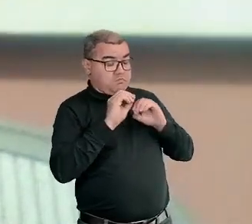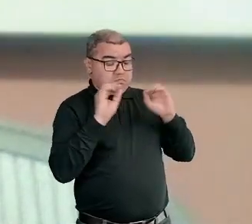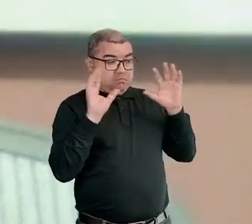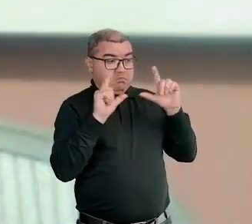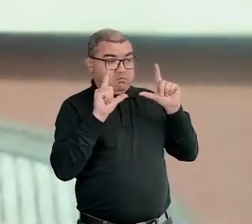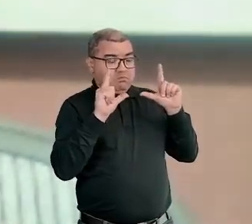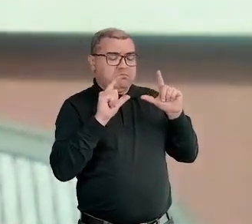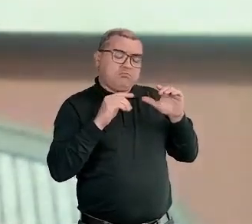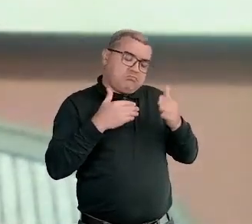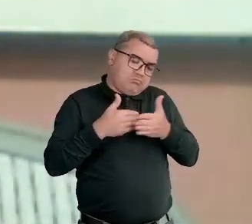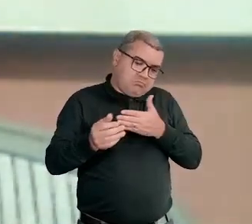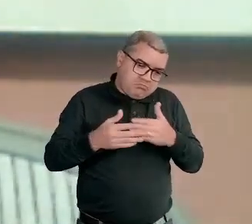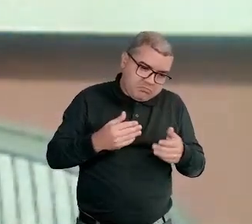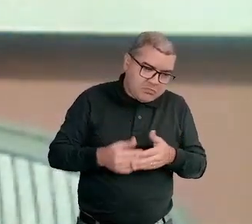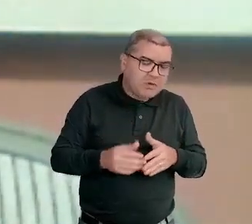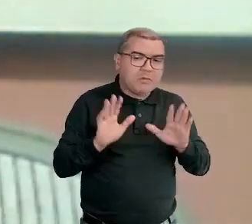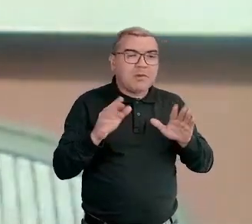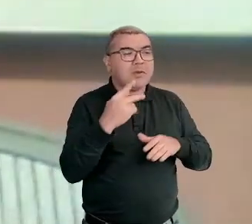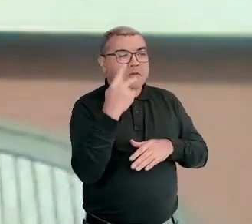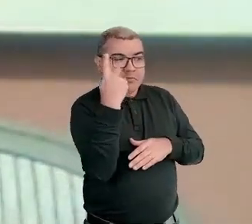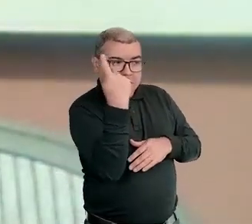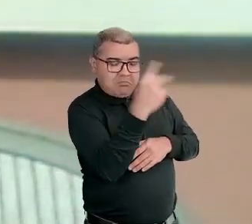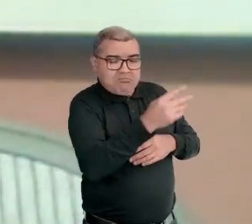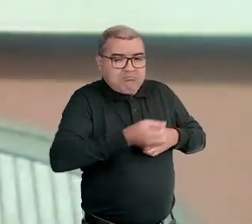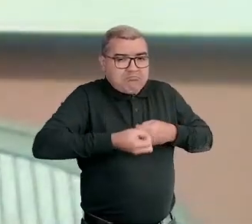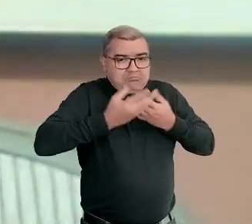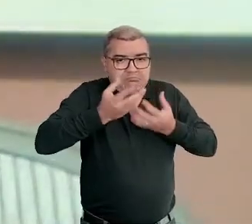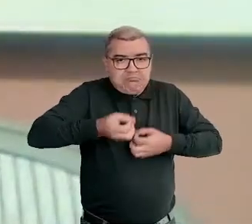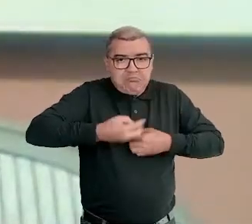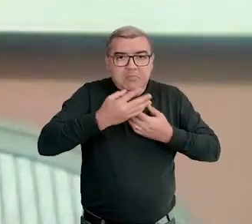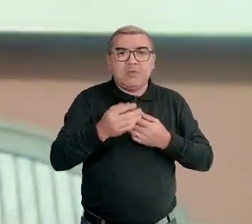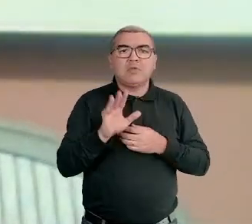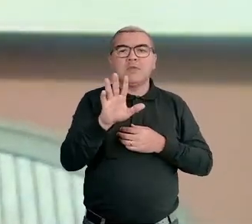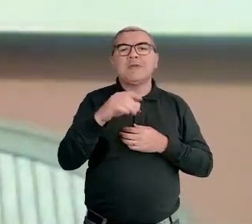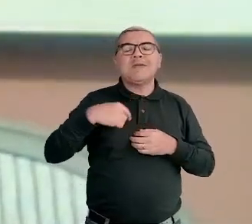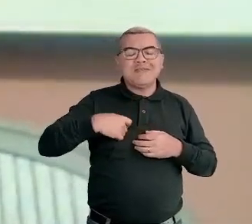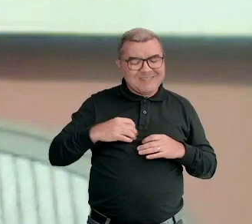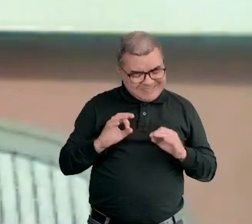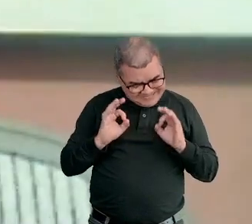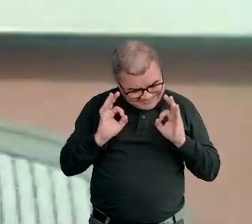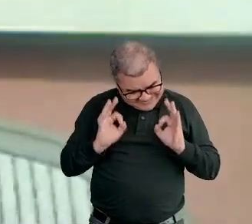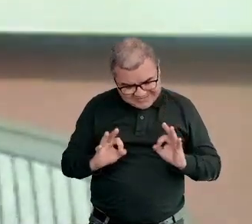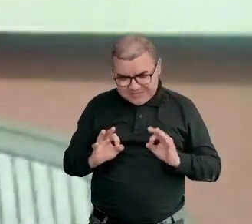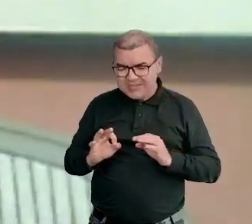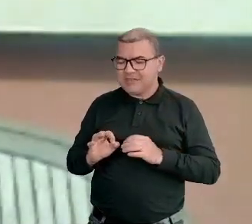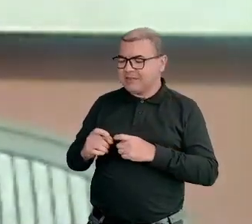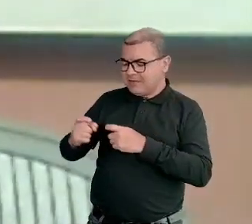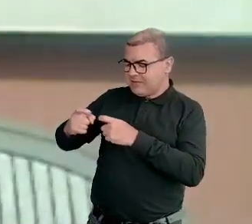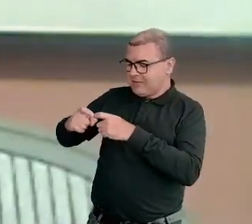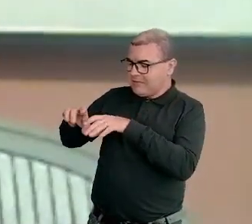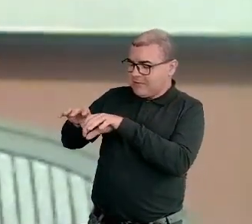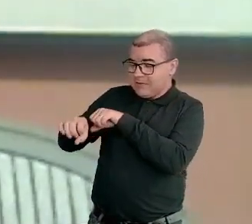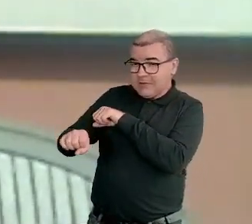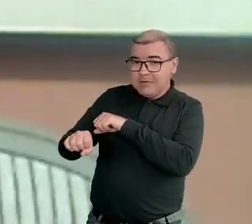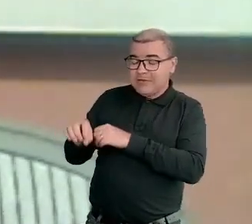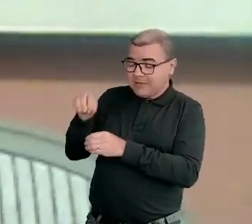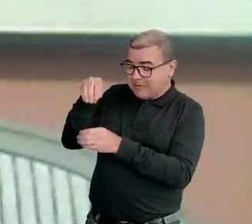eu estou convencida, Arnaldo, de que a formação médica na graduação tem que